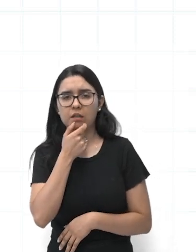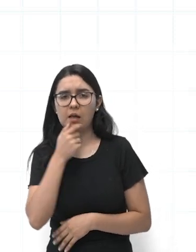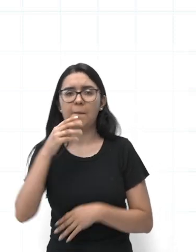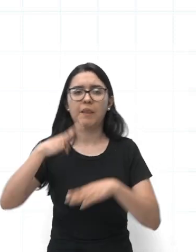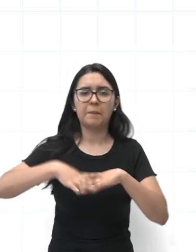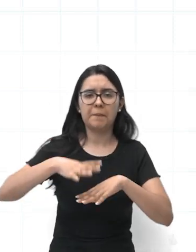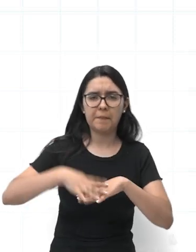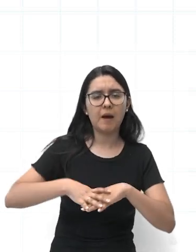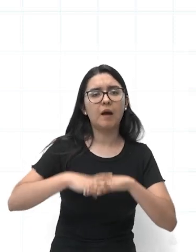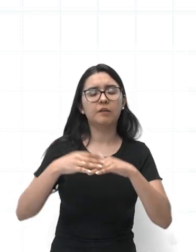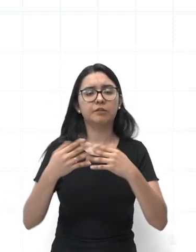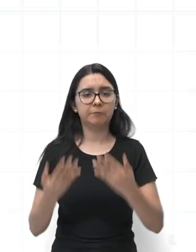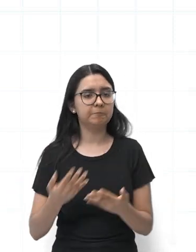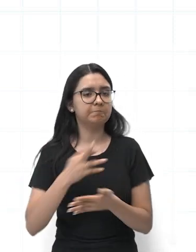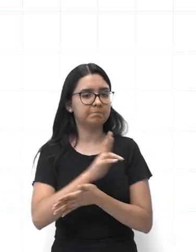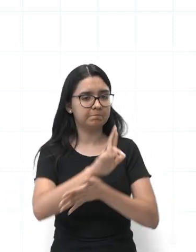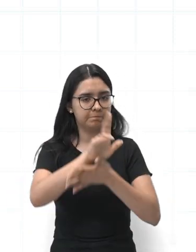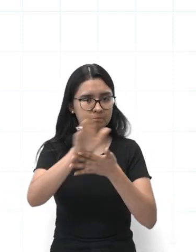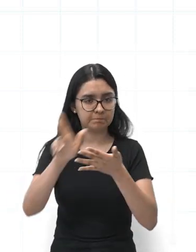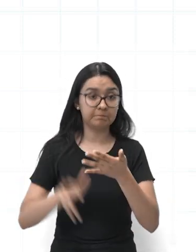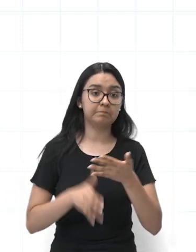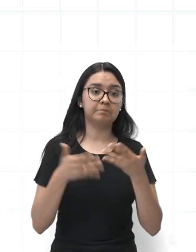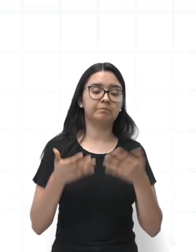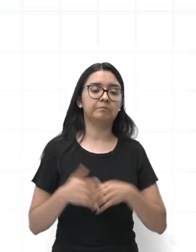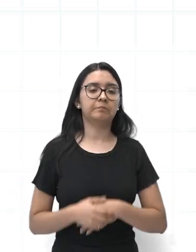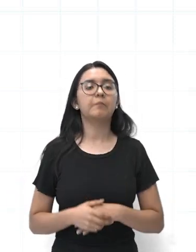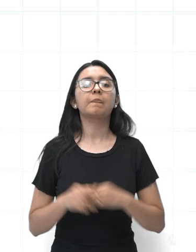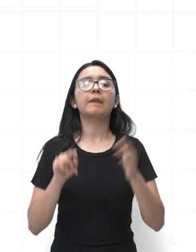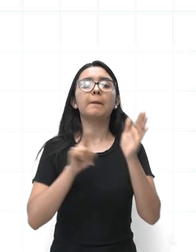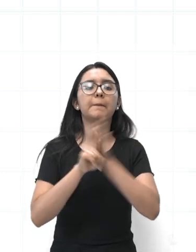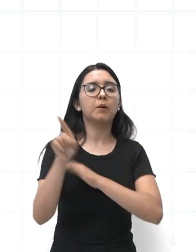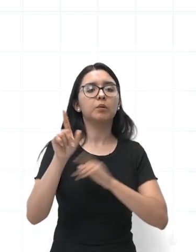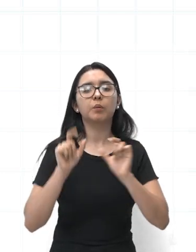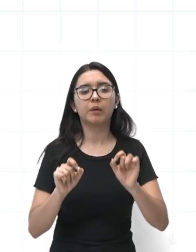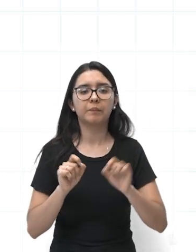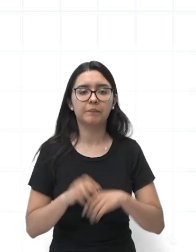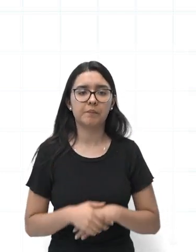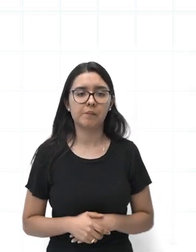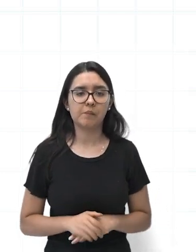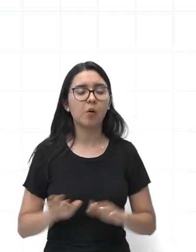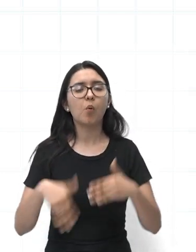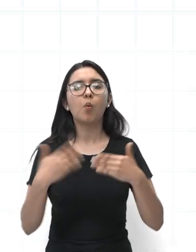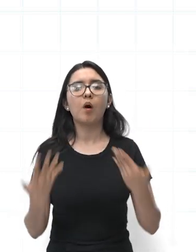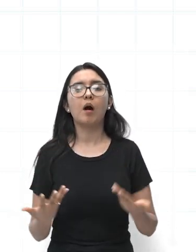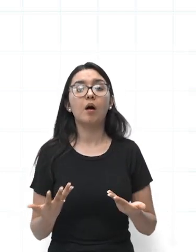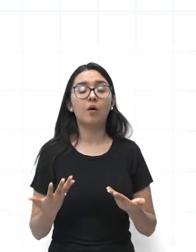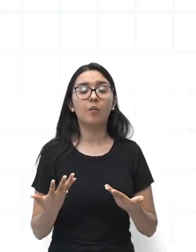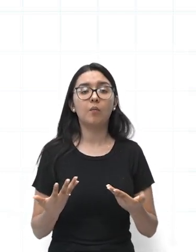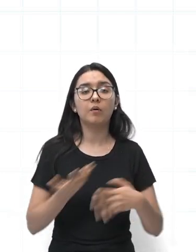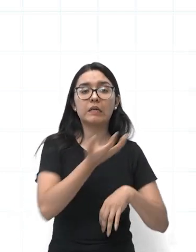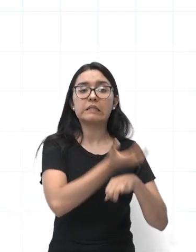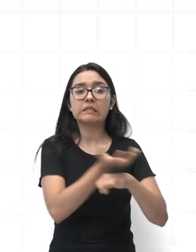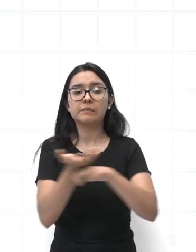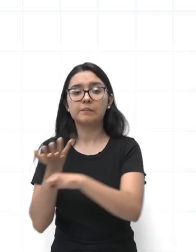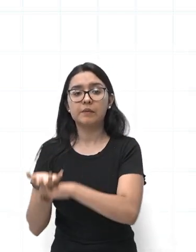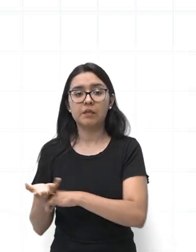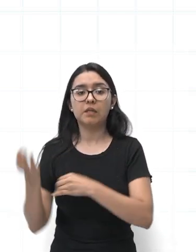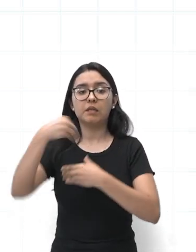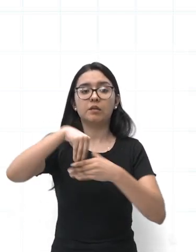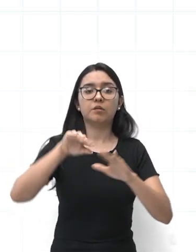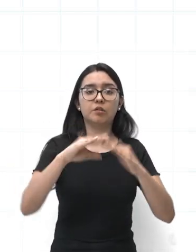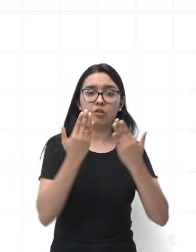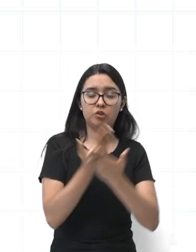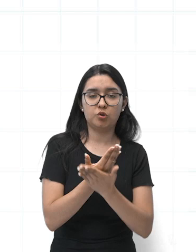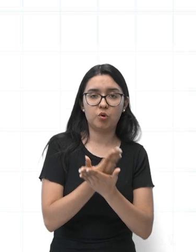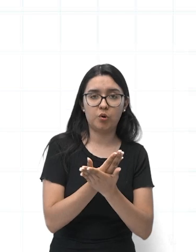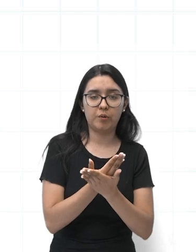é matemática. Então, o texto quer saber, a pergunta quer saber quais são, né, as disciplinas, os